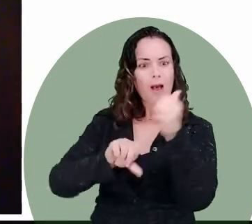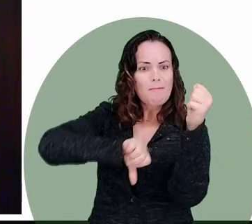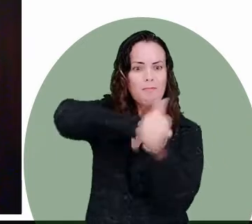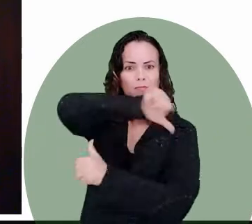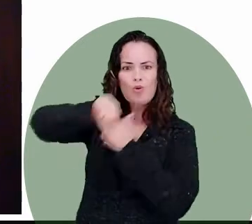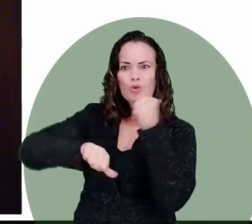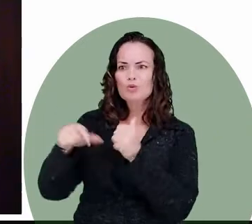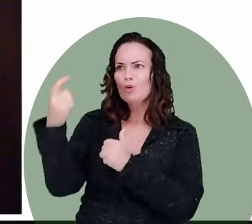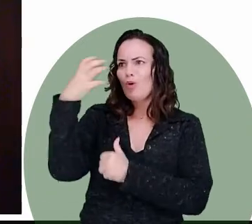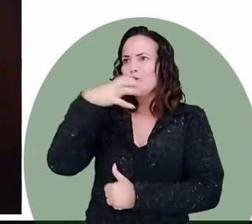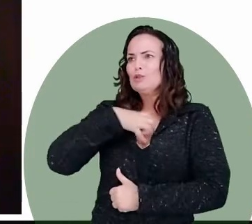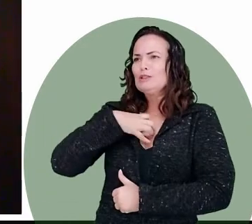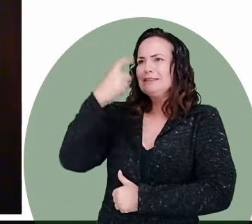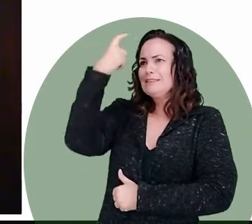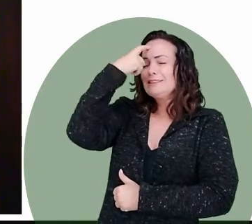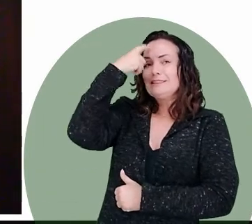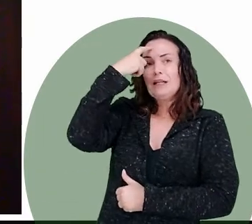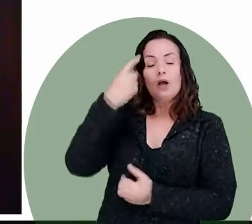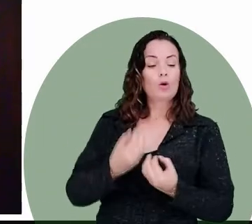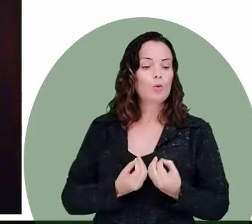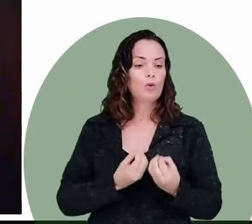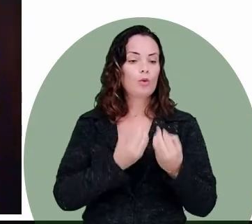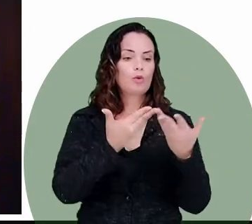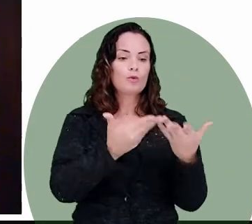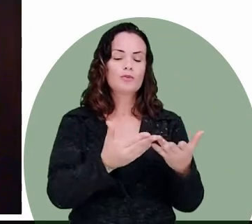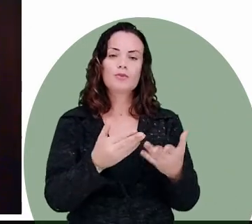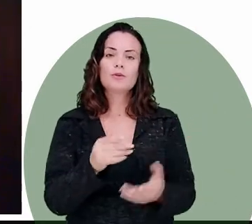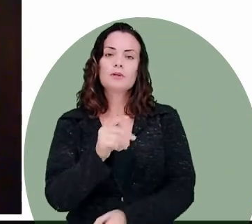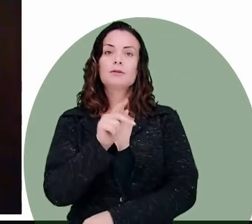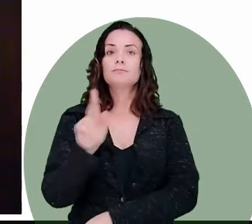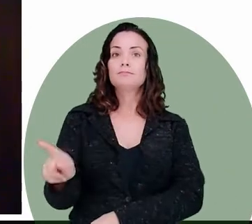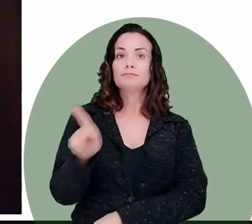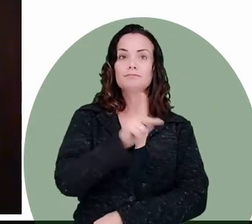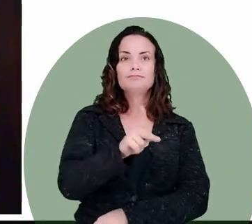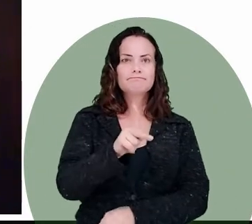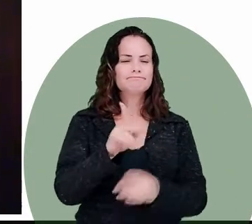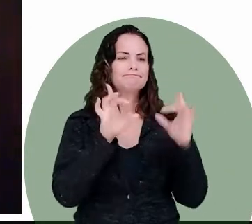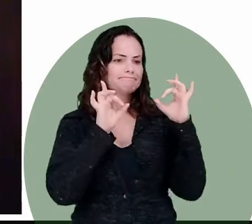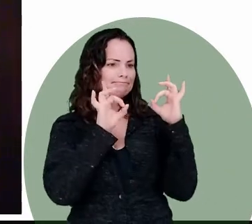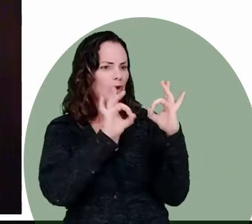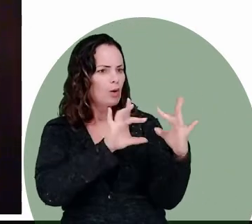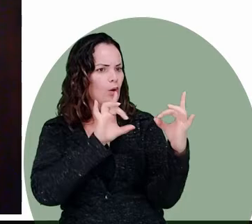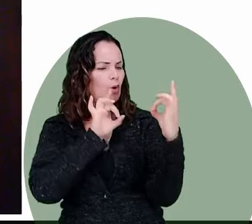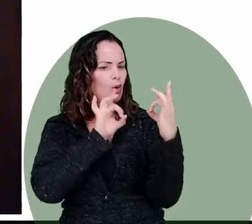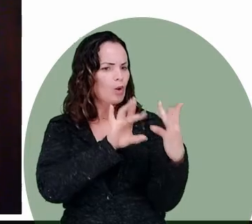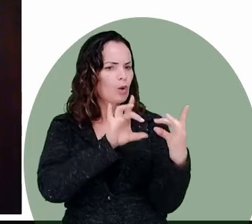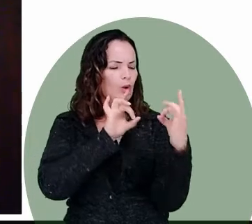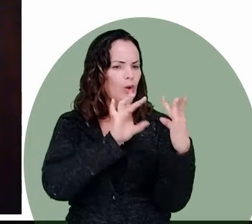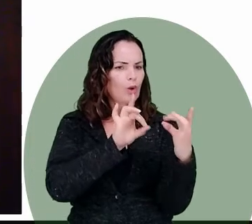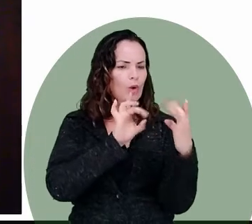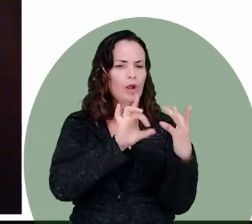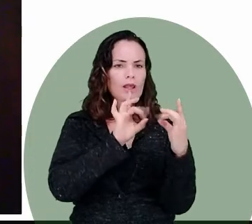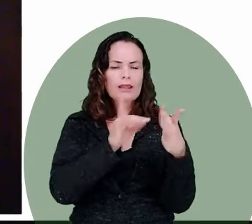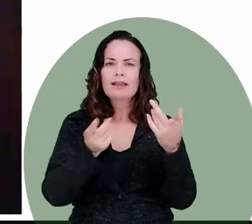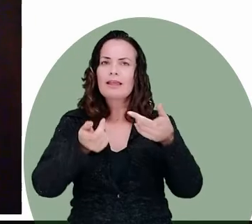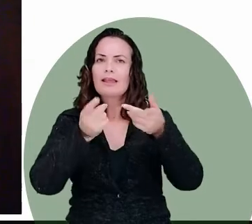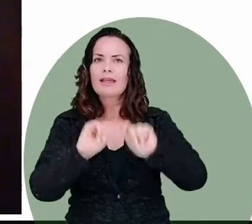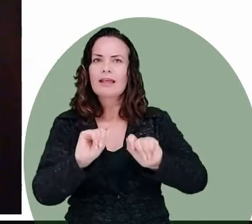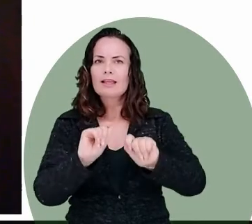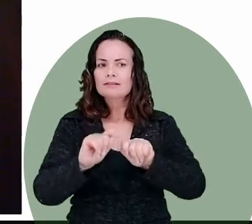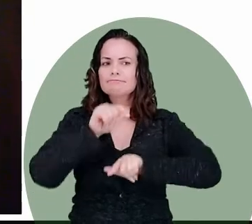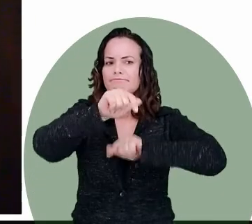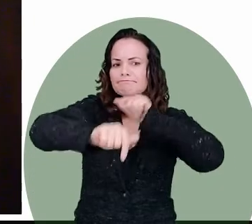fazia o quê? A gente dava para eles um feedback, a gente dava para eles uma possibilidade